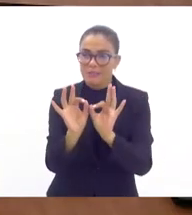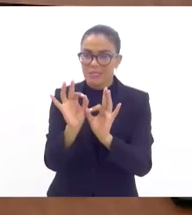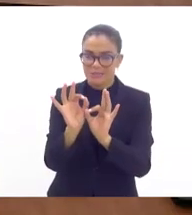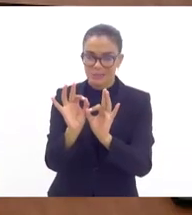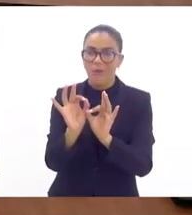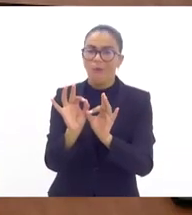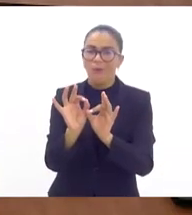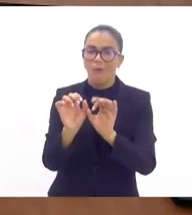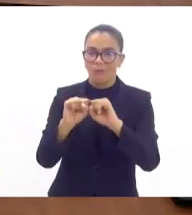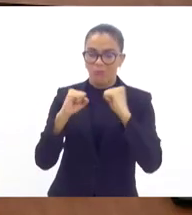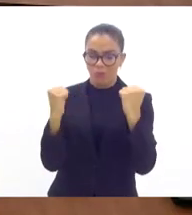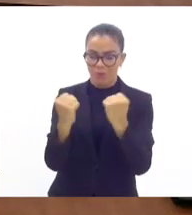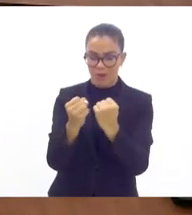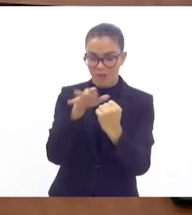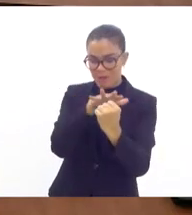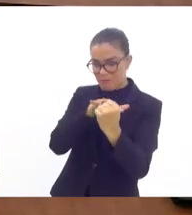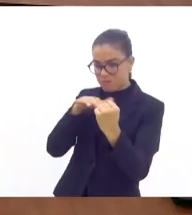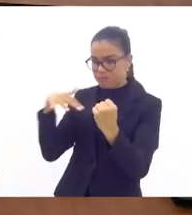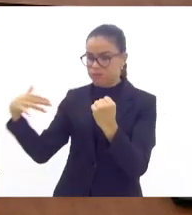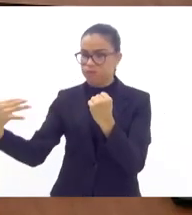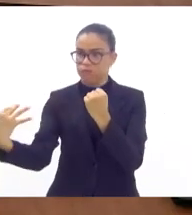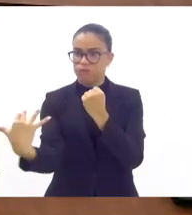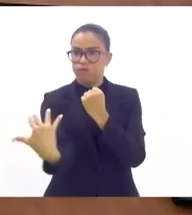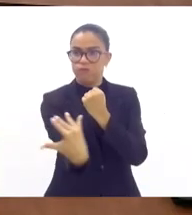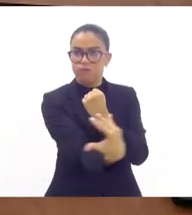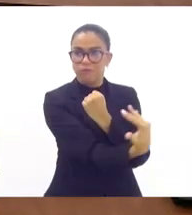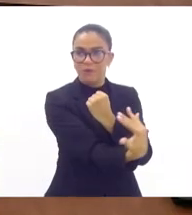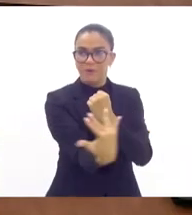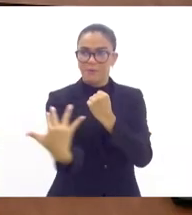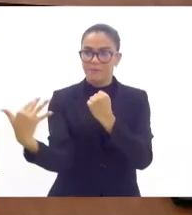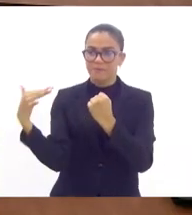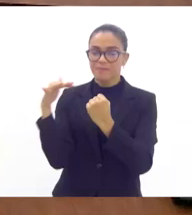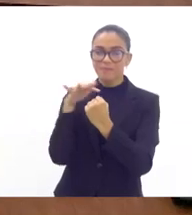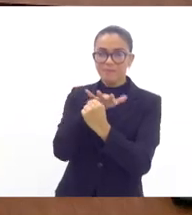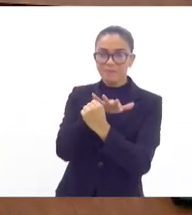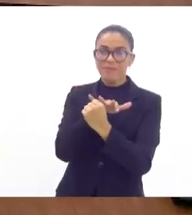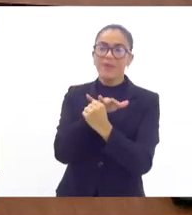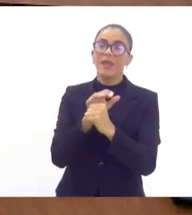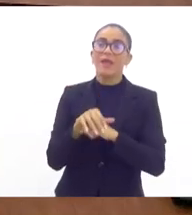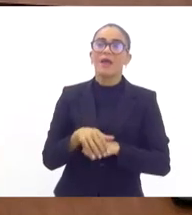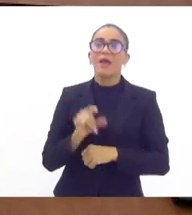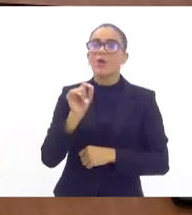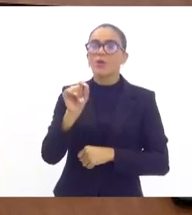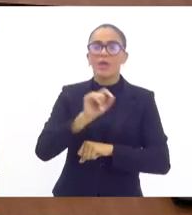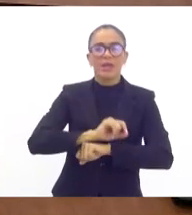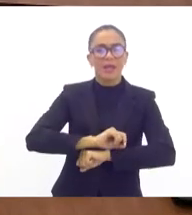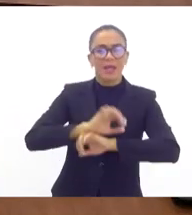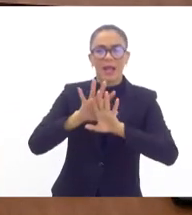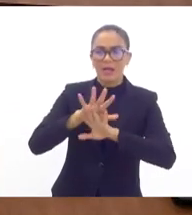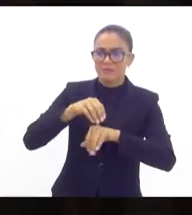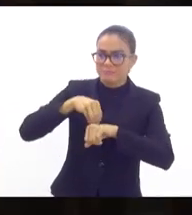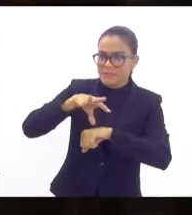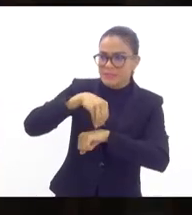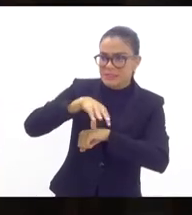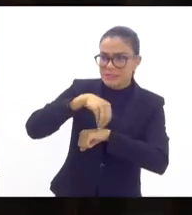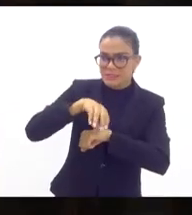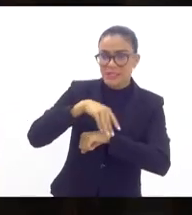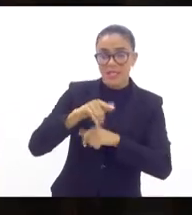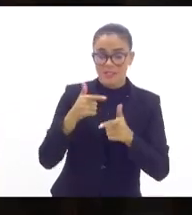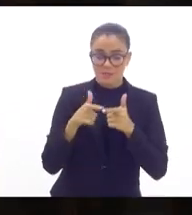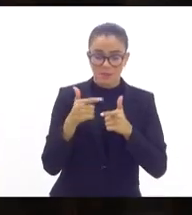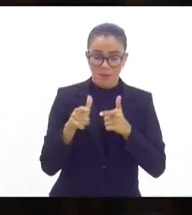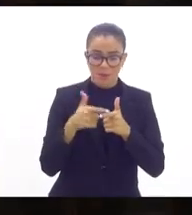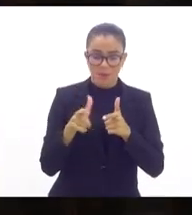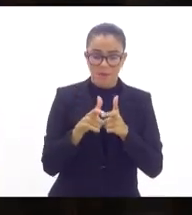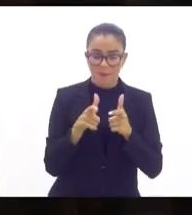Você tem problemas e aqui eu queria deixar bem claro que esses problemas vem